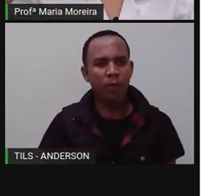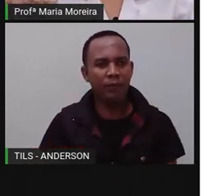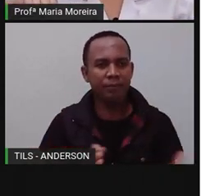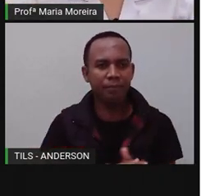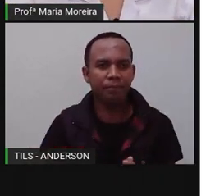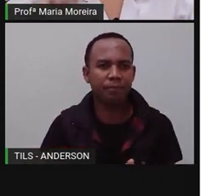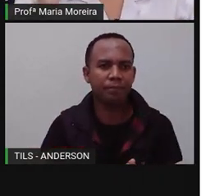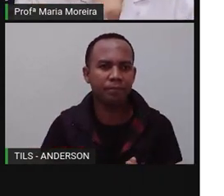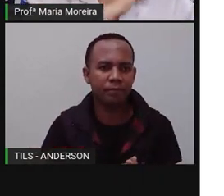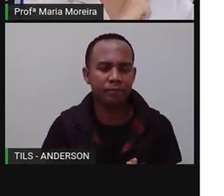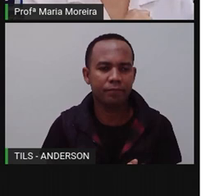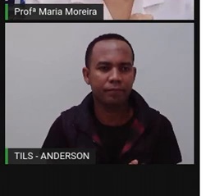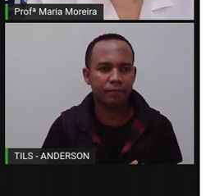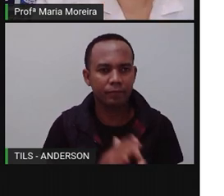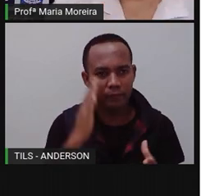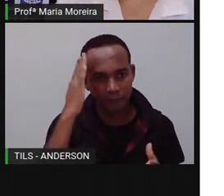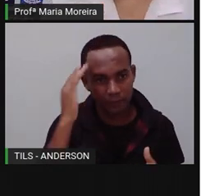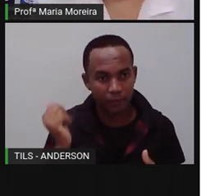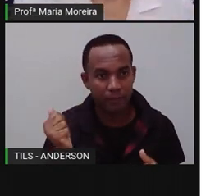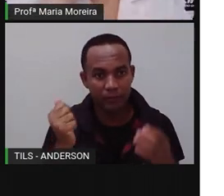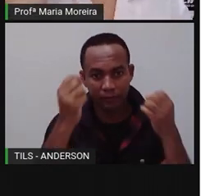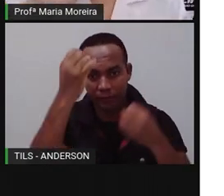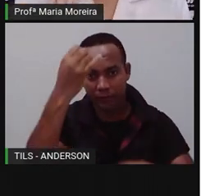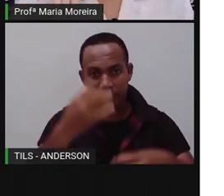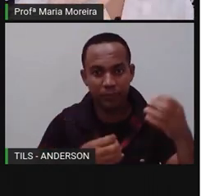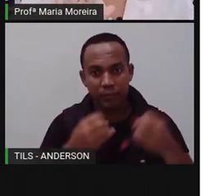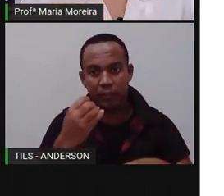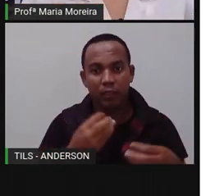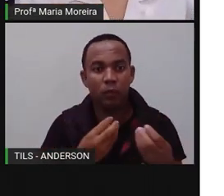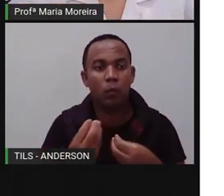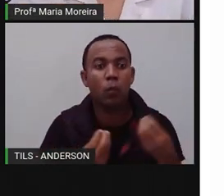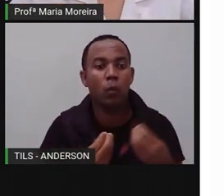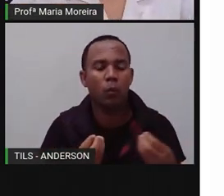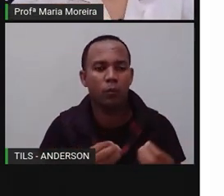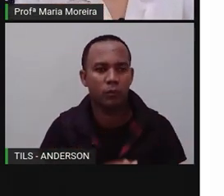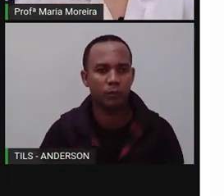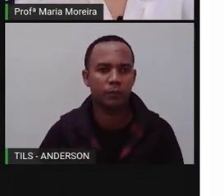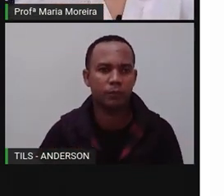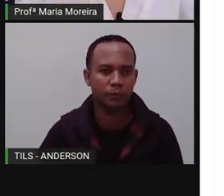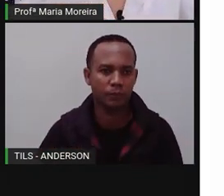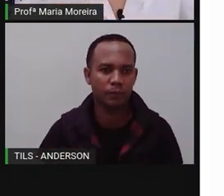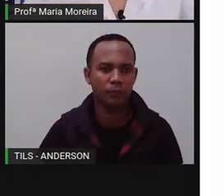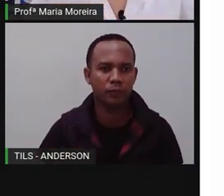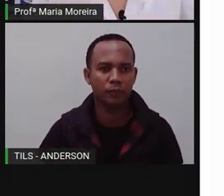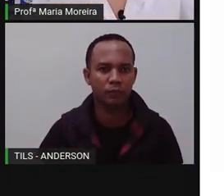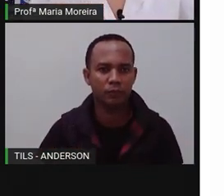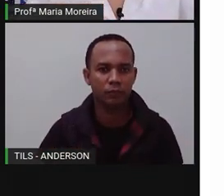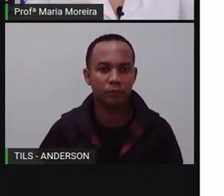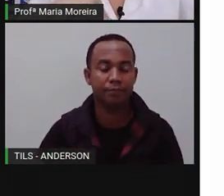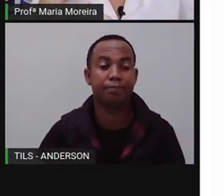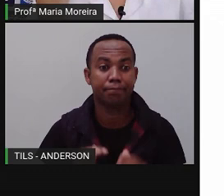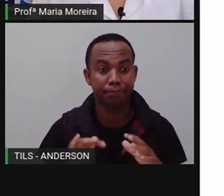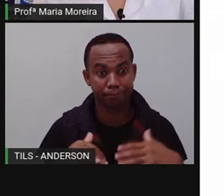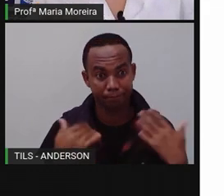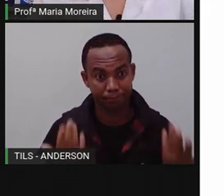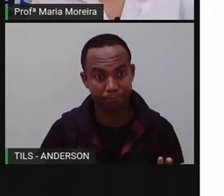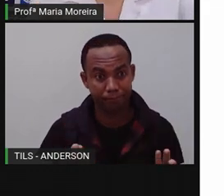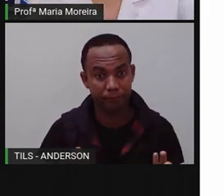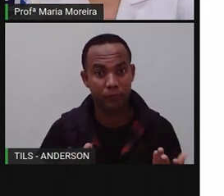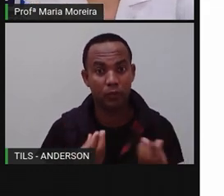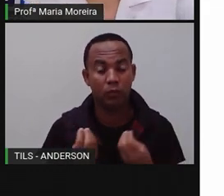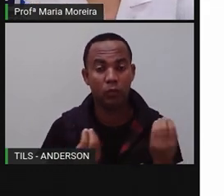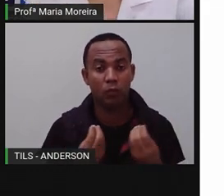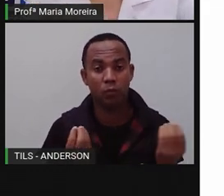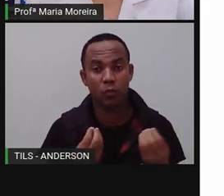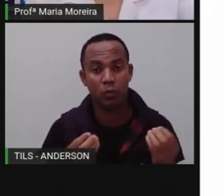aula de amanhã, que nós vamos falar aí sobre isso. Mas fique calmos, tá? Bom, a origem distinta